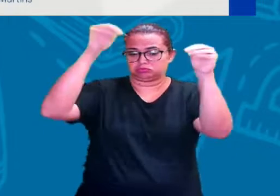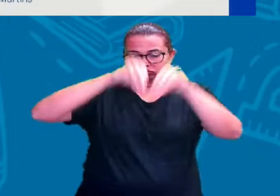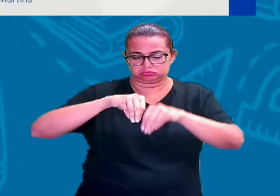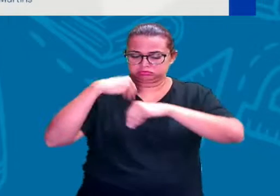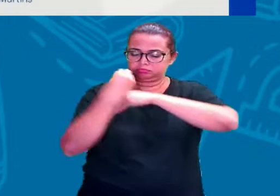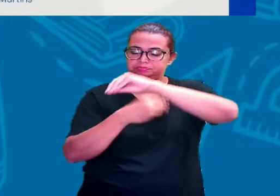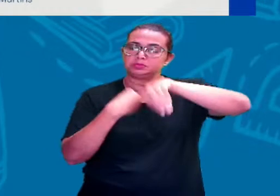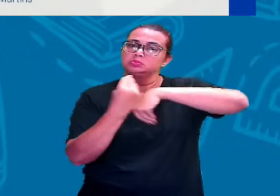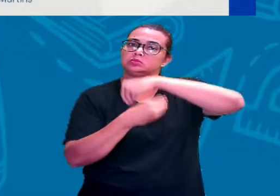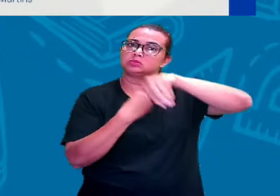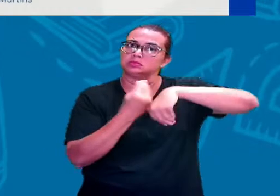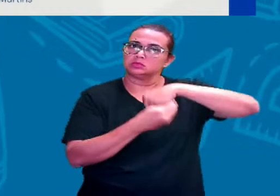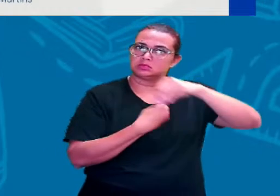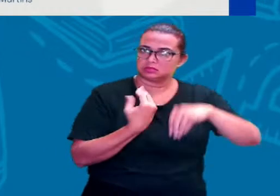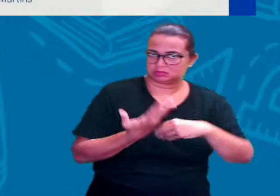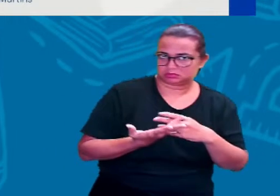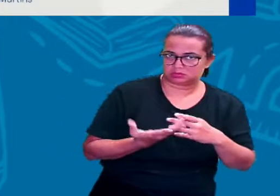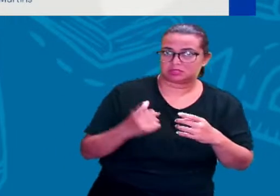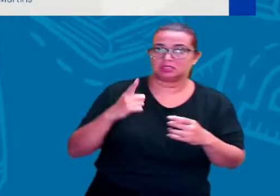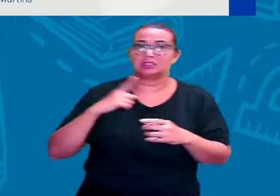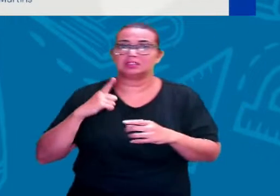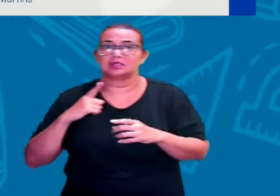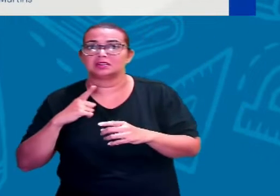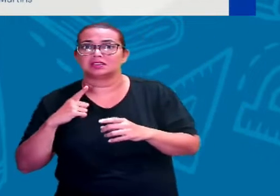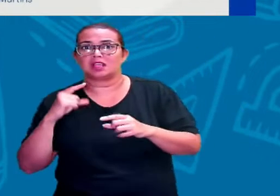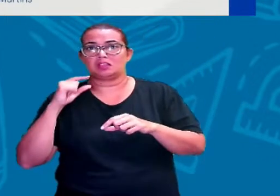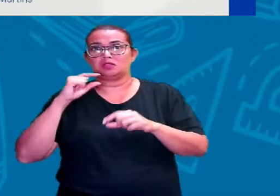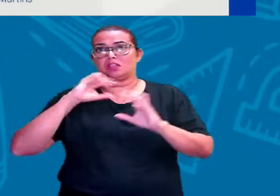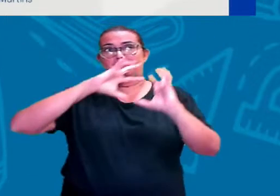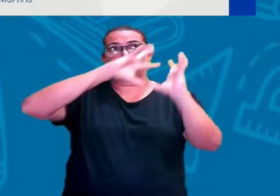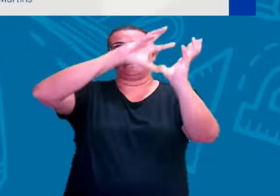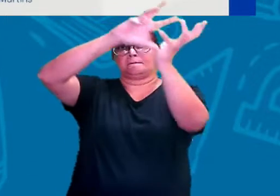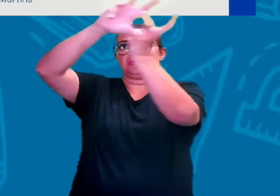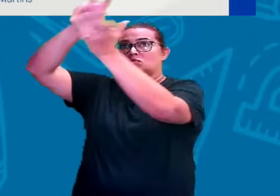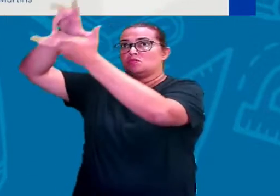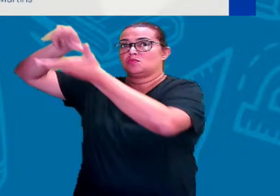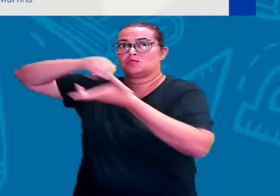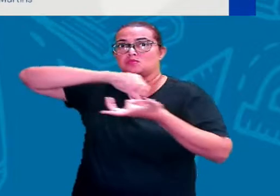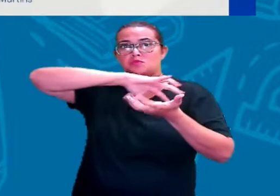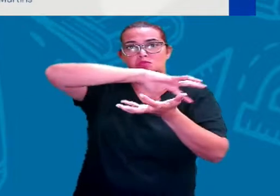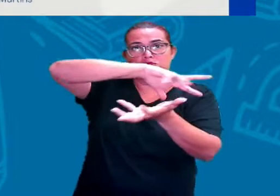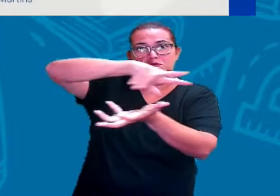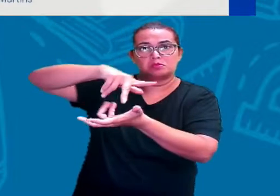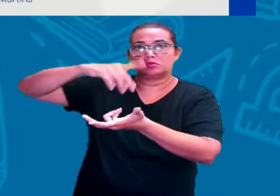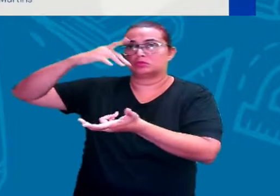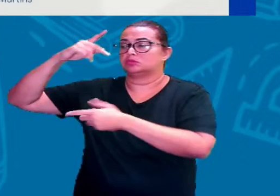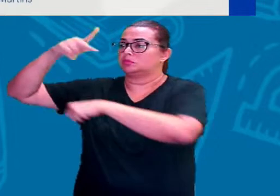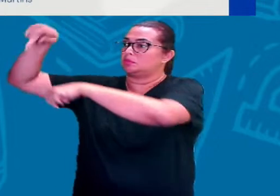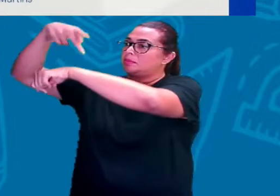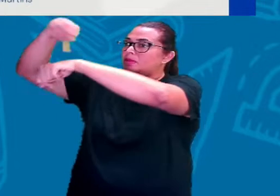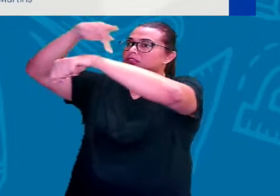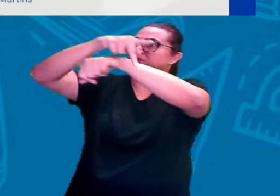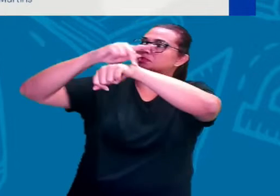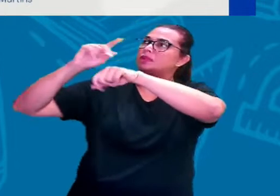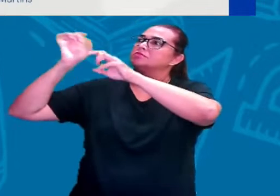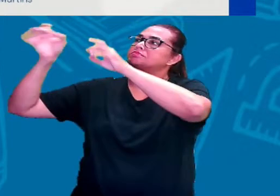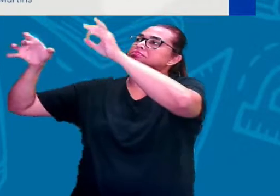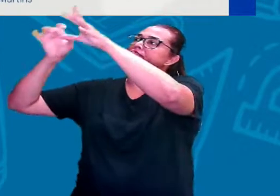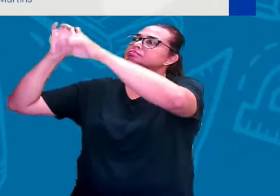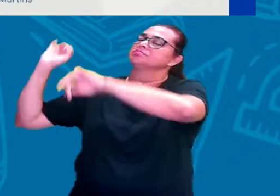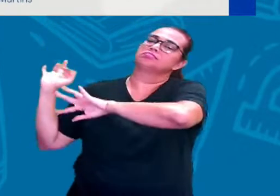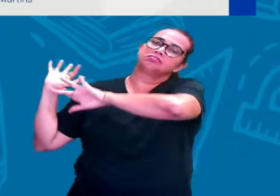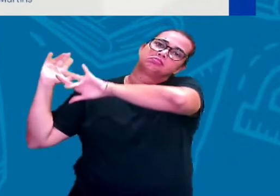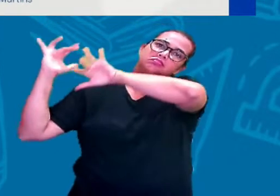país, imigrantes de vários lugares do mundo, tá certo? A começar pelos portugueses, holandeses, então de China,